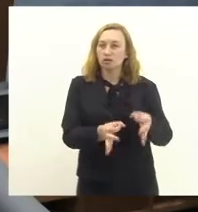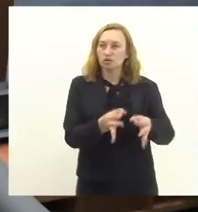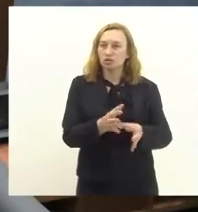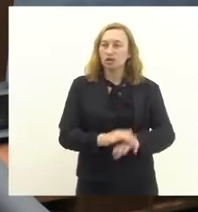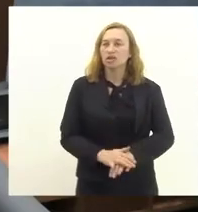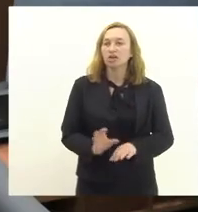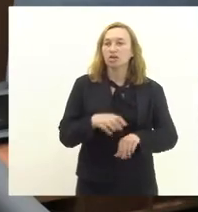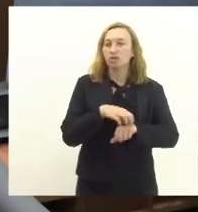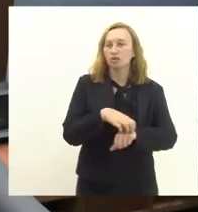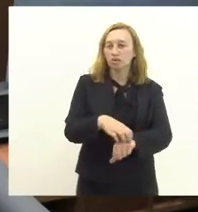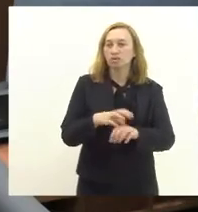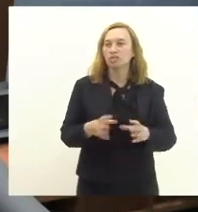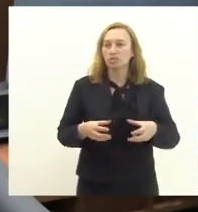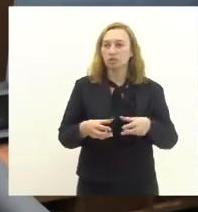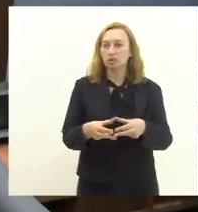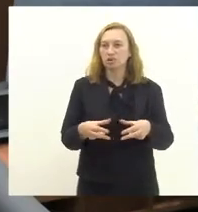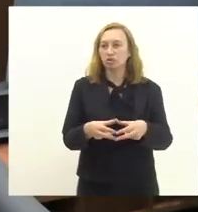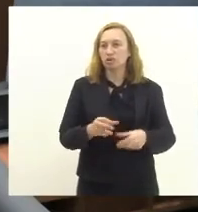Comissão de Transporte,